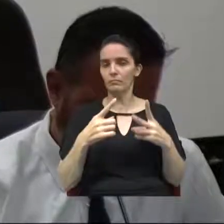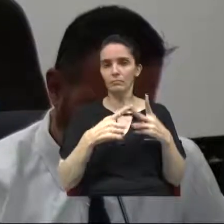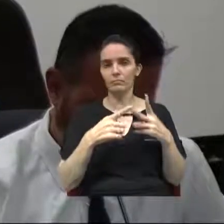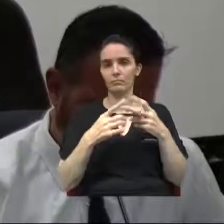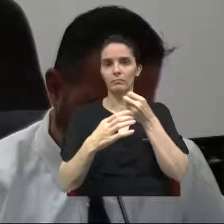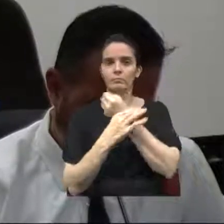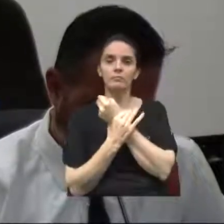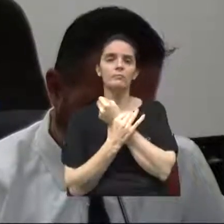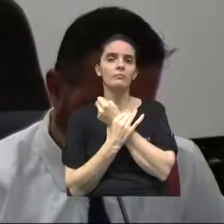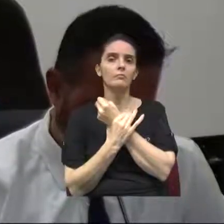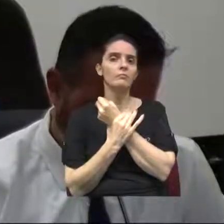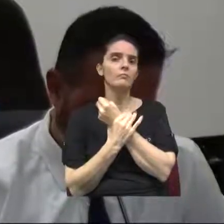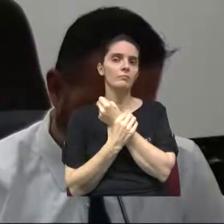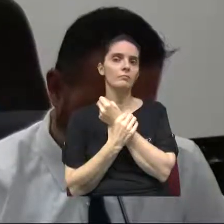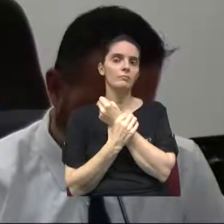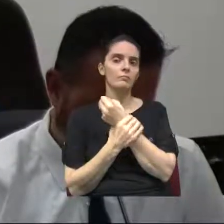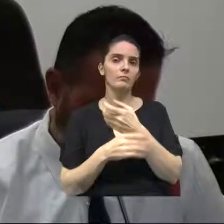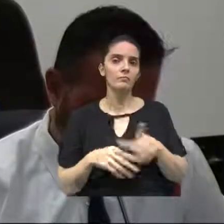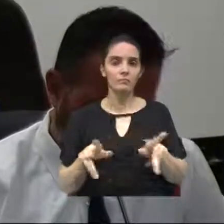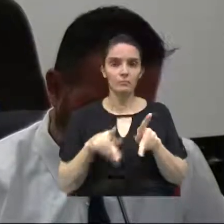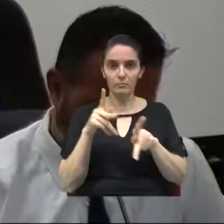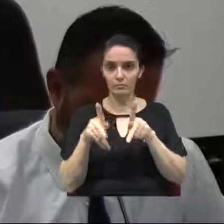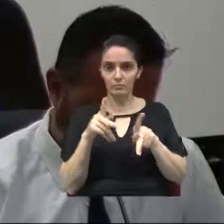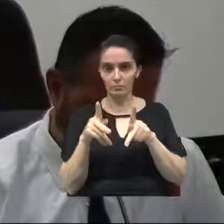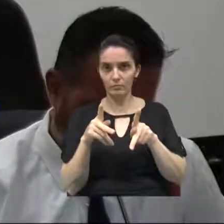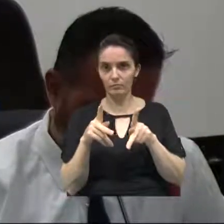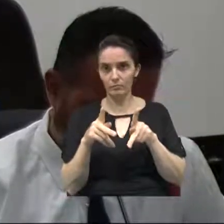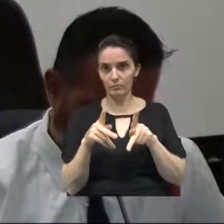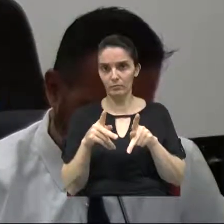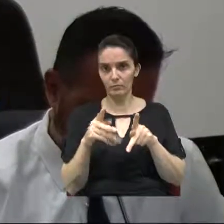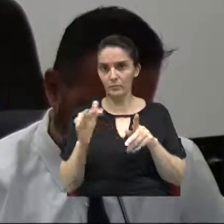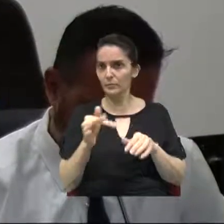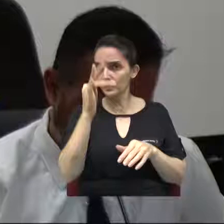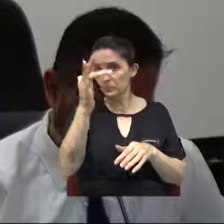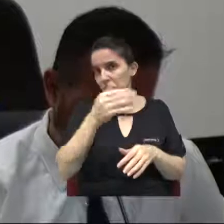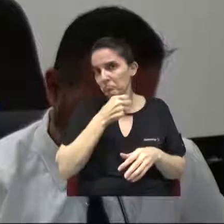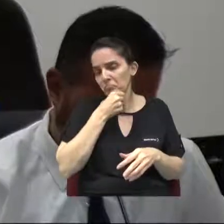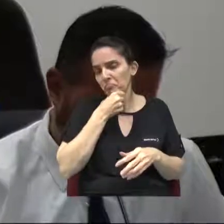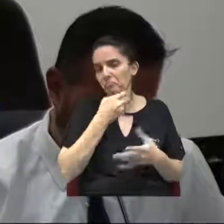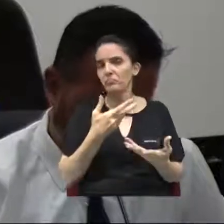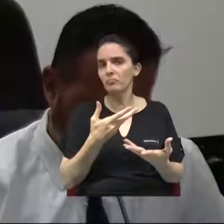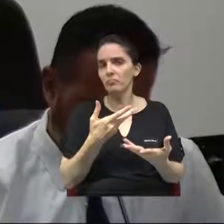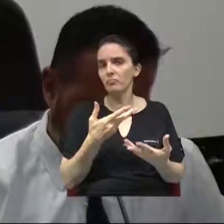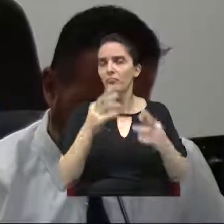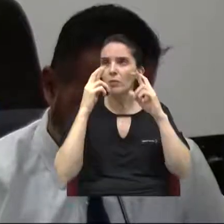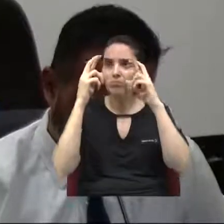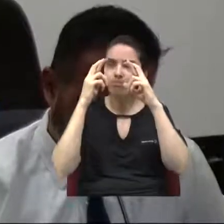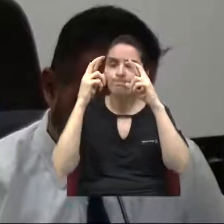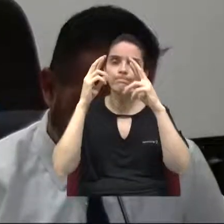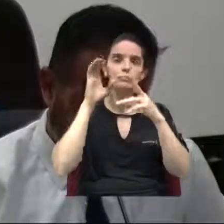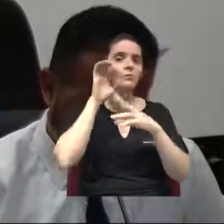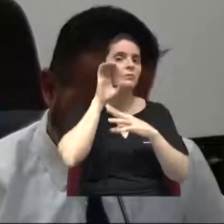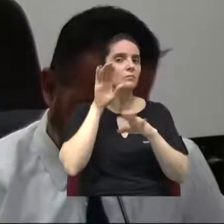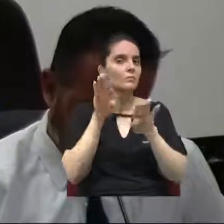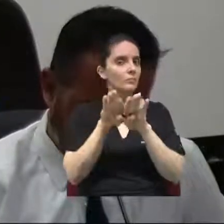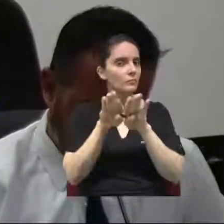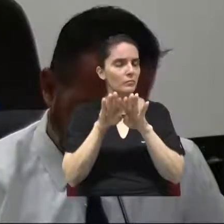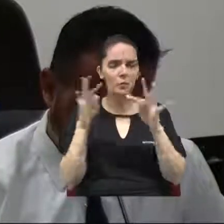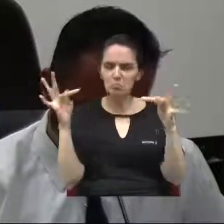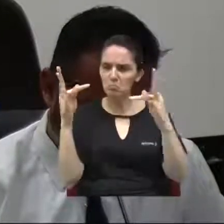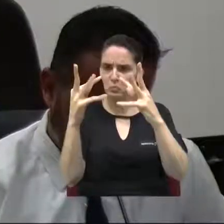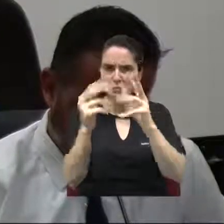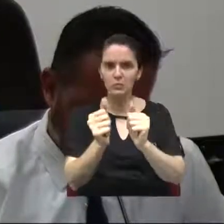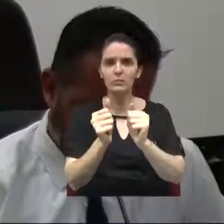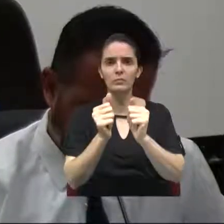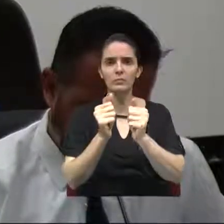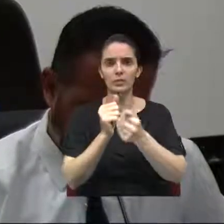segurança. Então, a nossa população, ela vai envelhecer, como o senhor sempre fala. Tomara Deus que eu envelheça. Tomara Deus que todos nós envelheçamos.